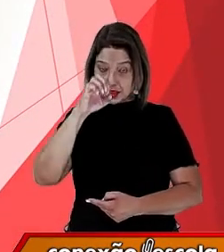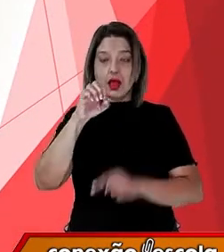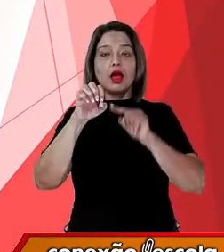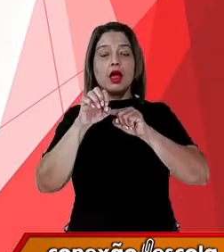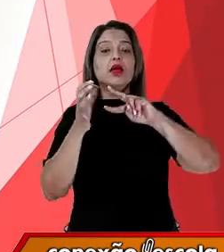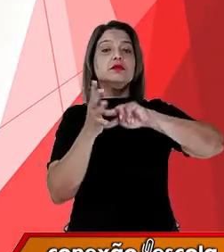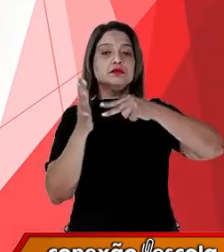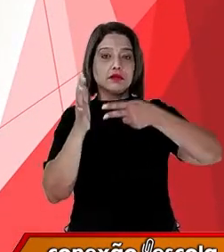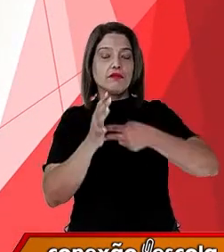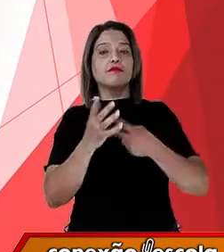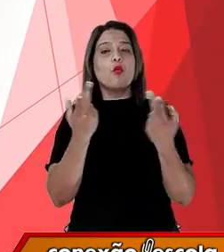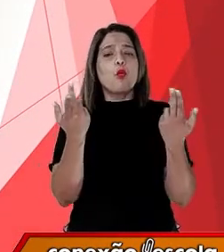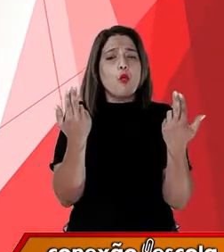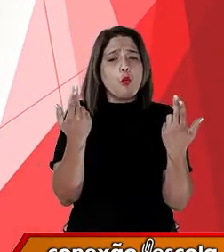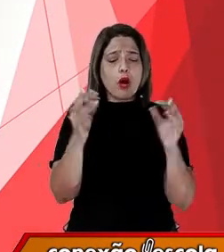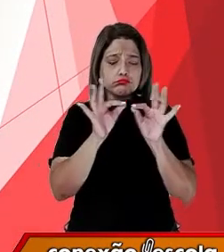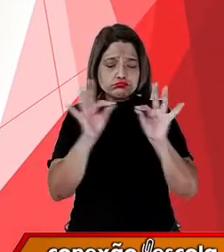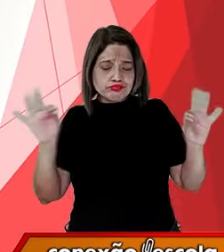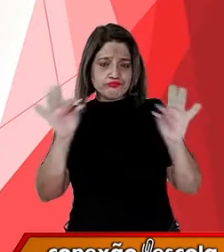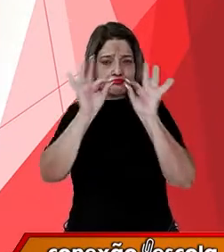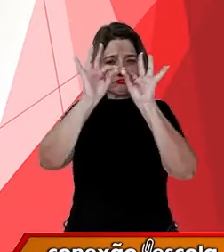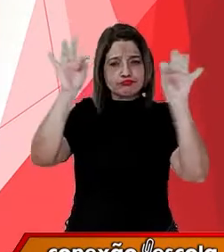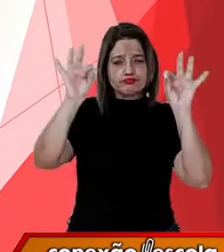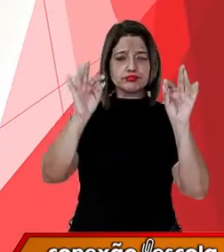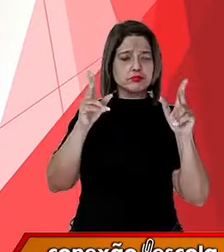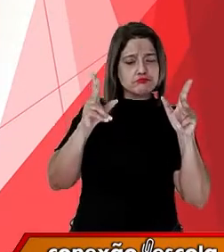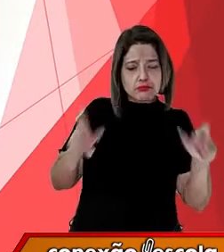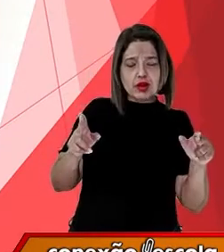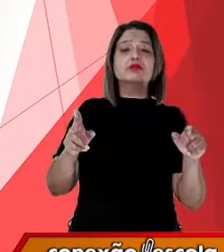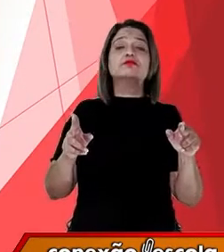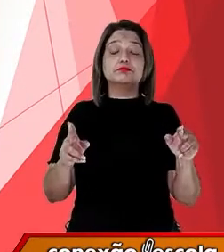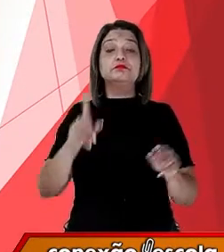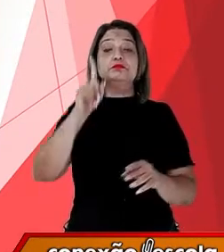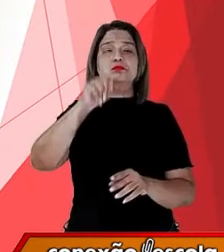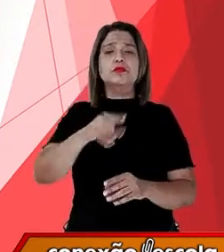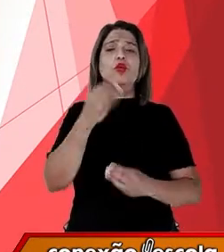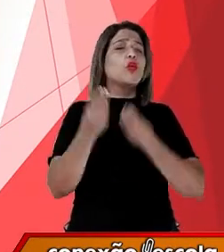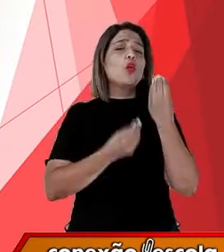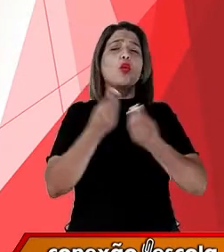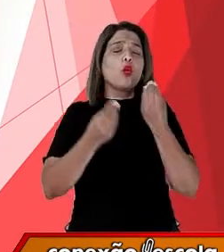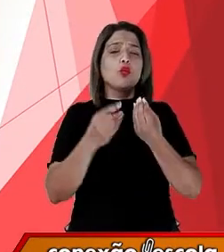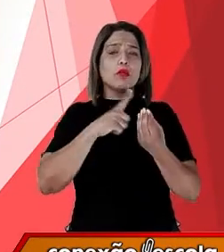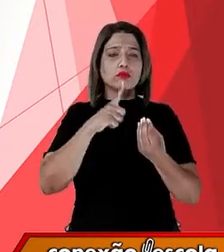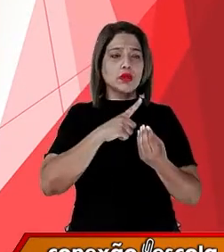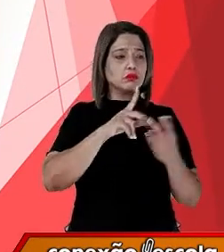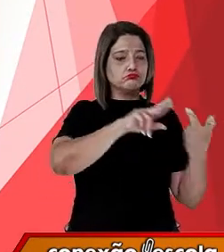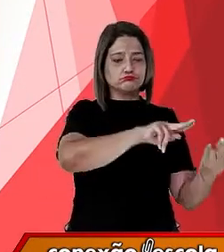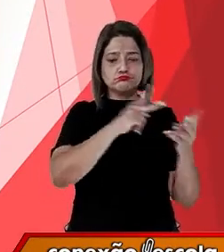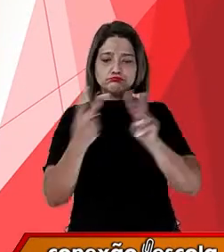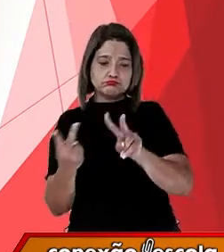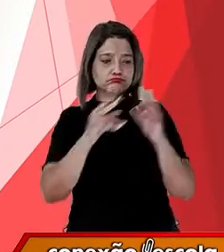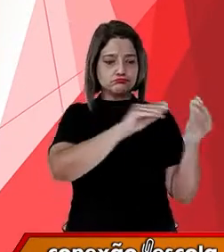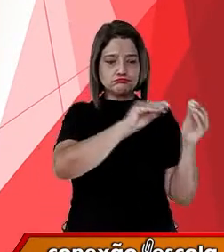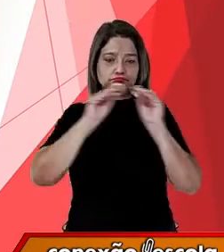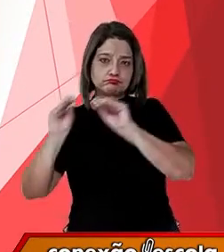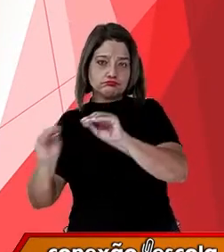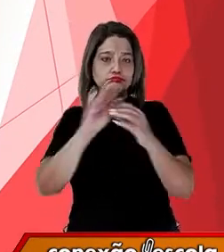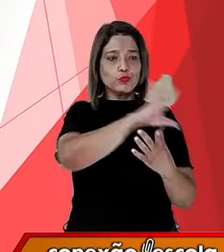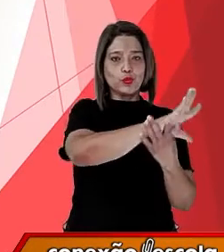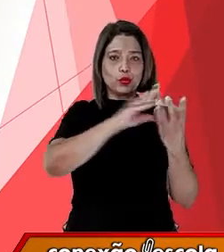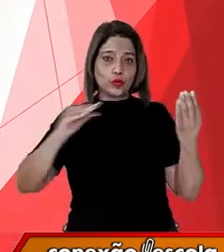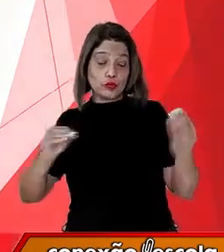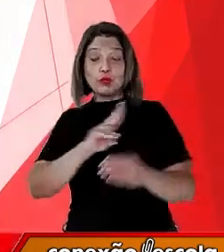E esse movimento de transladar, de deslocar ou transportar é chamado de